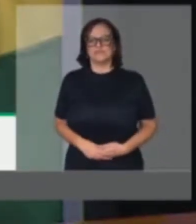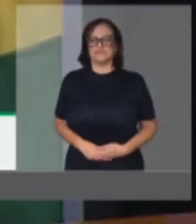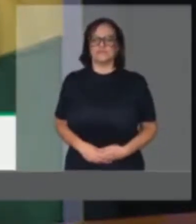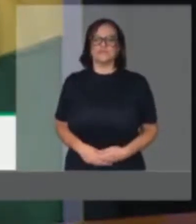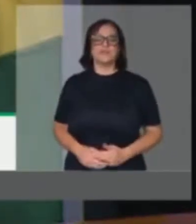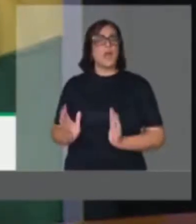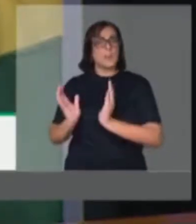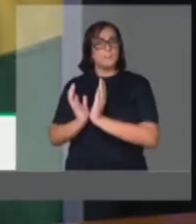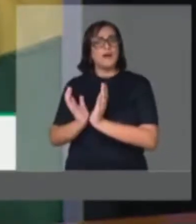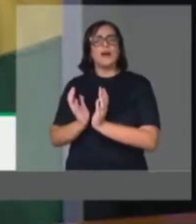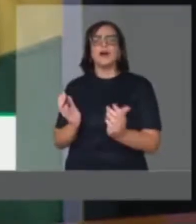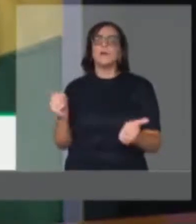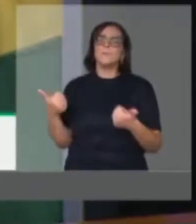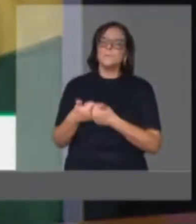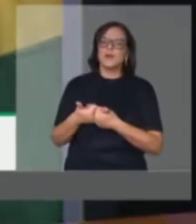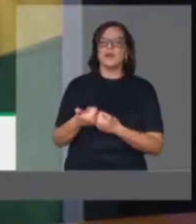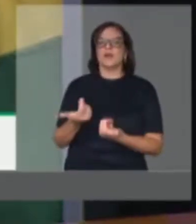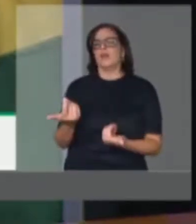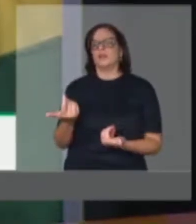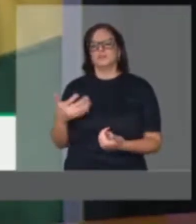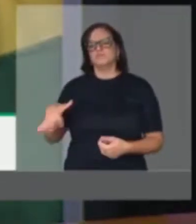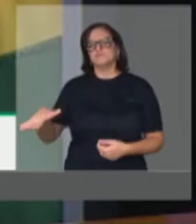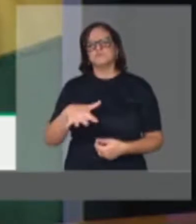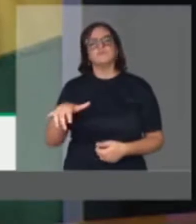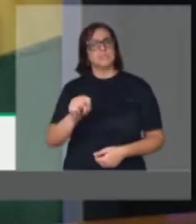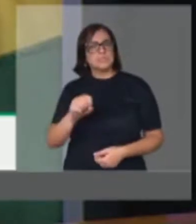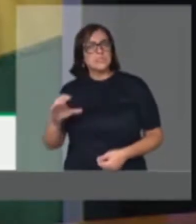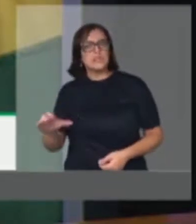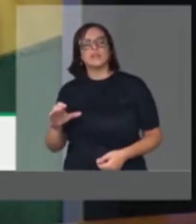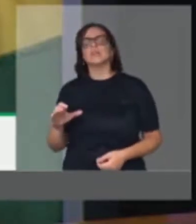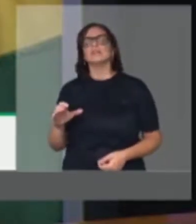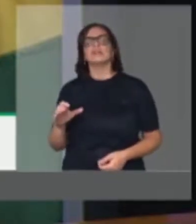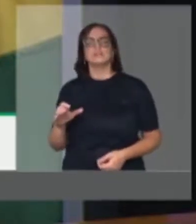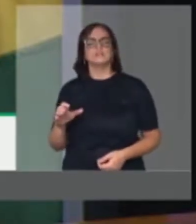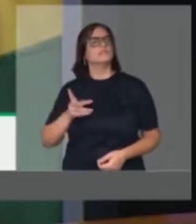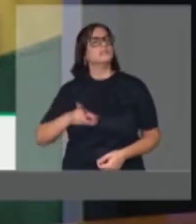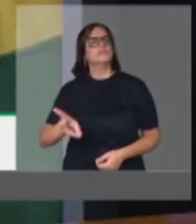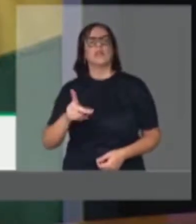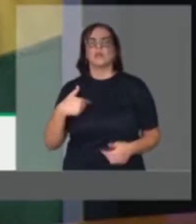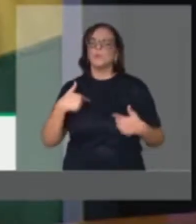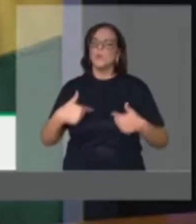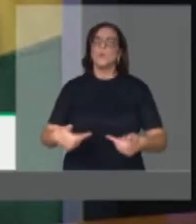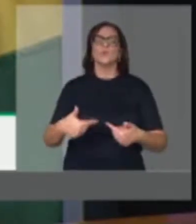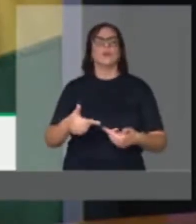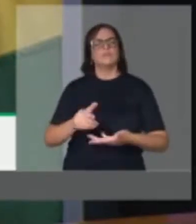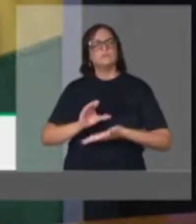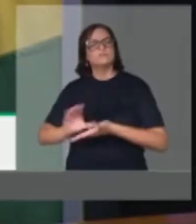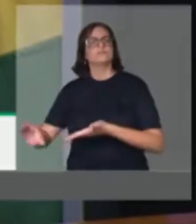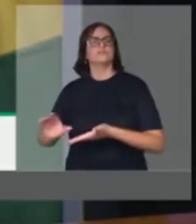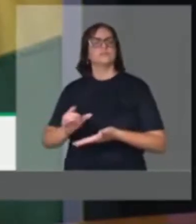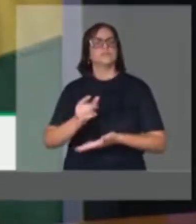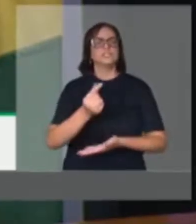próxima da minha região do estado de santa catarina nós temos buscado garantir recursos de emendas para que